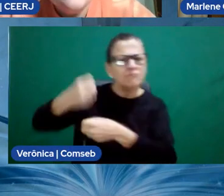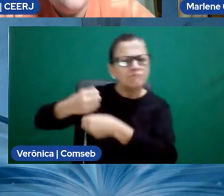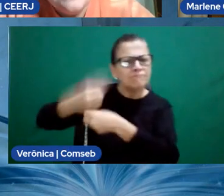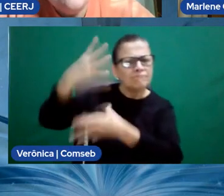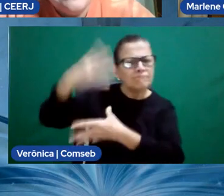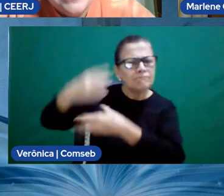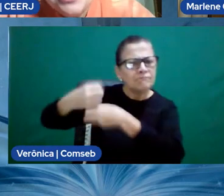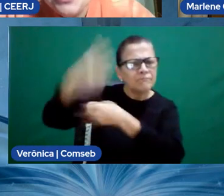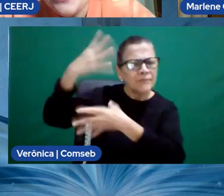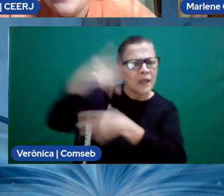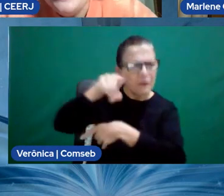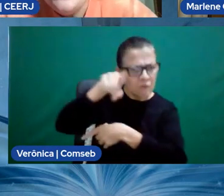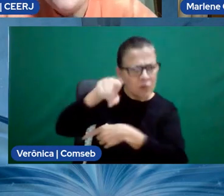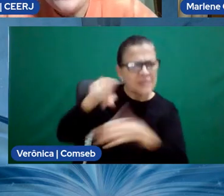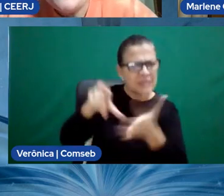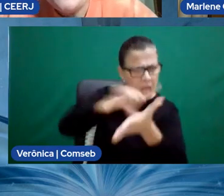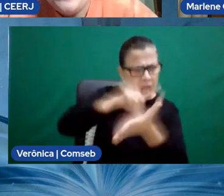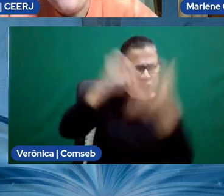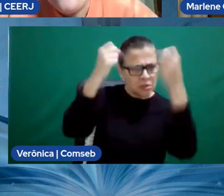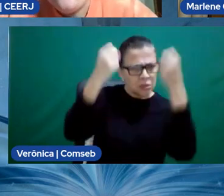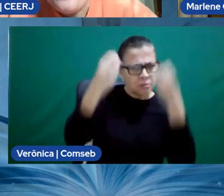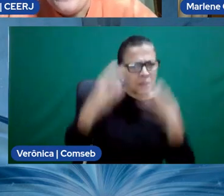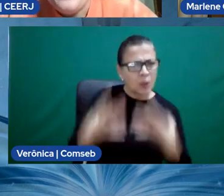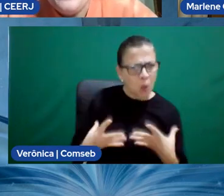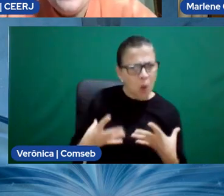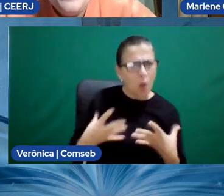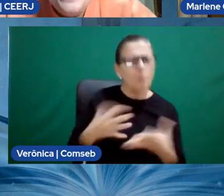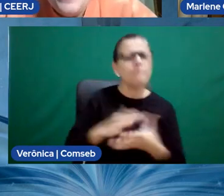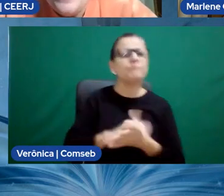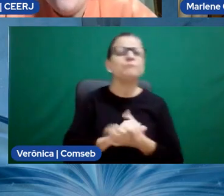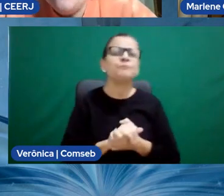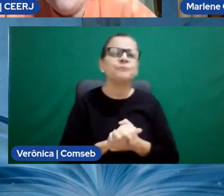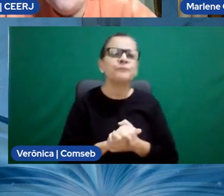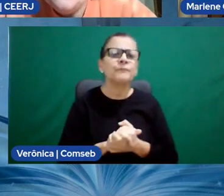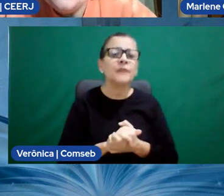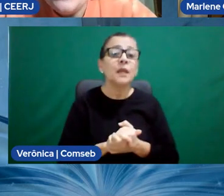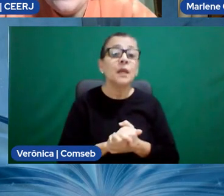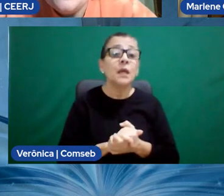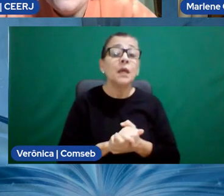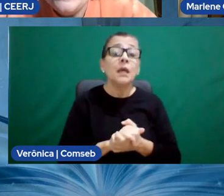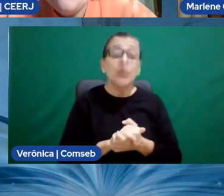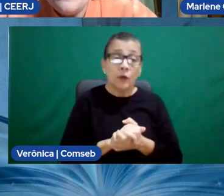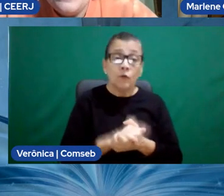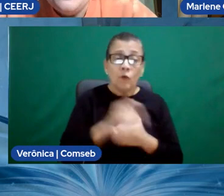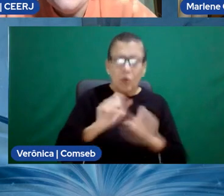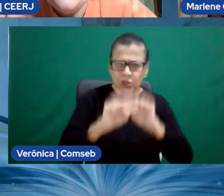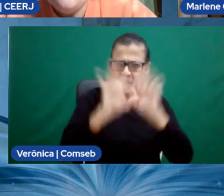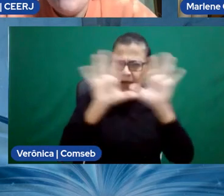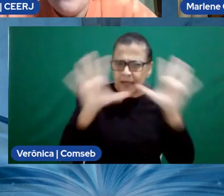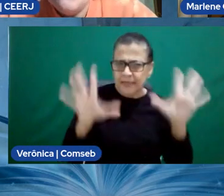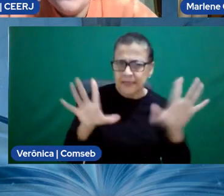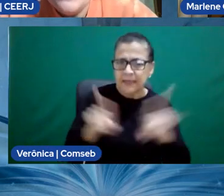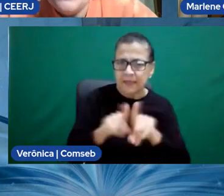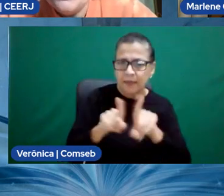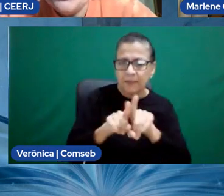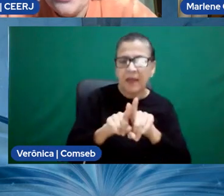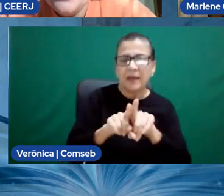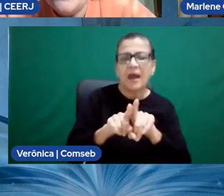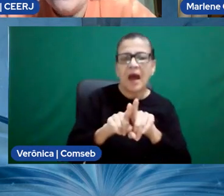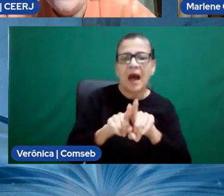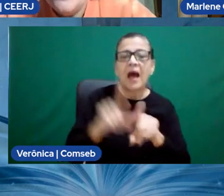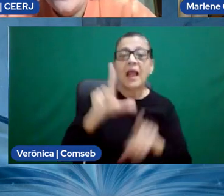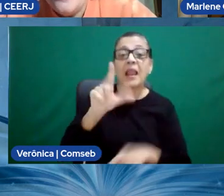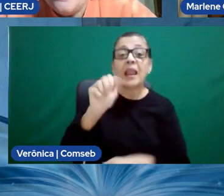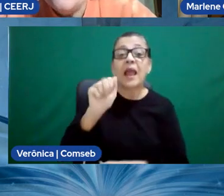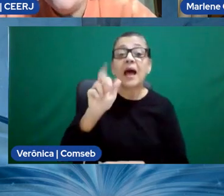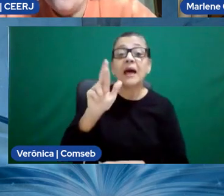com o que você falava antes, já que você está aí para a fala, né? É, vamos esclarecer aqui para a Larissa de Barros